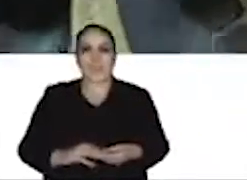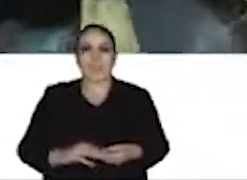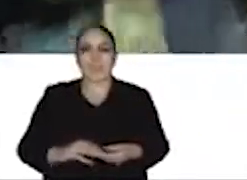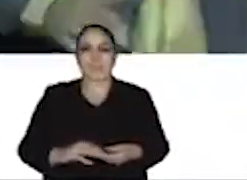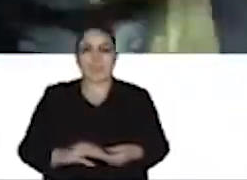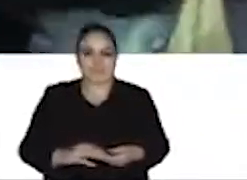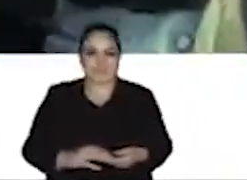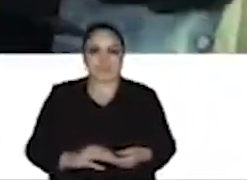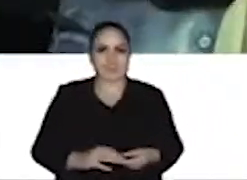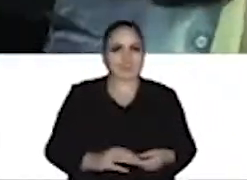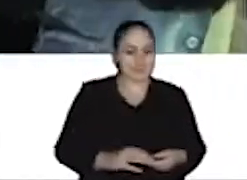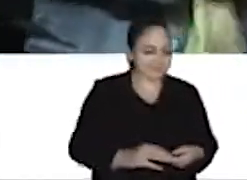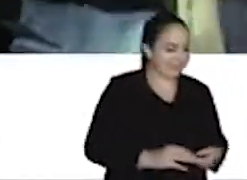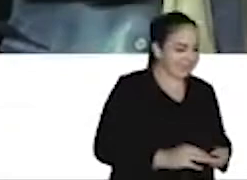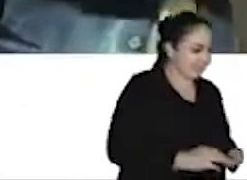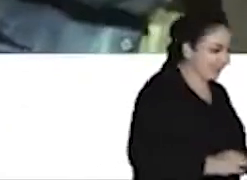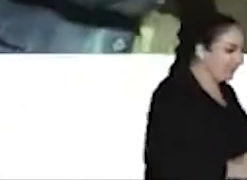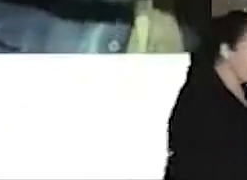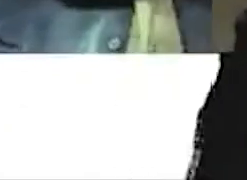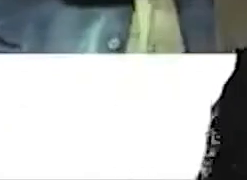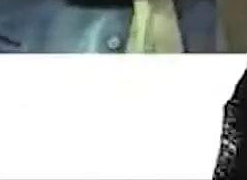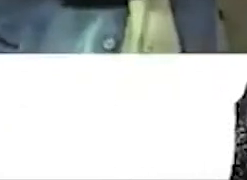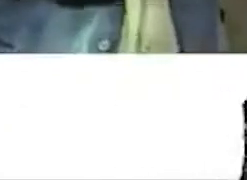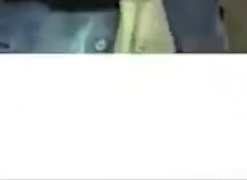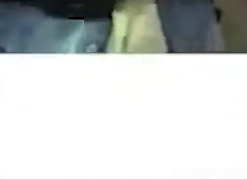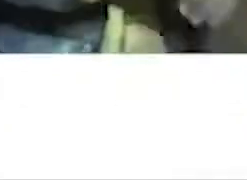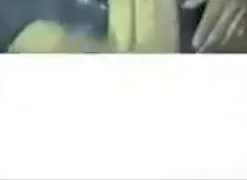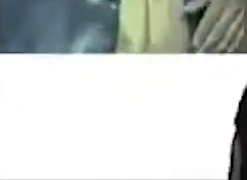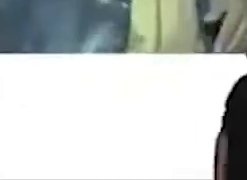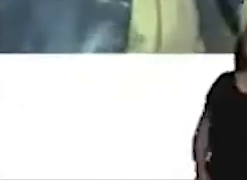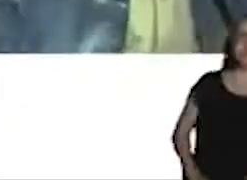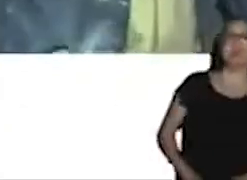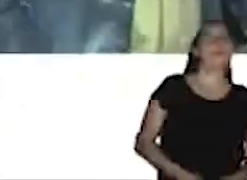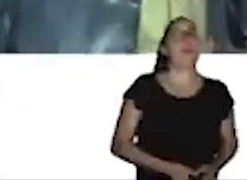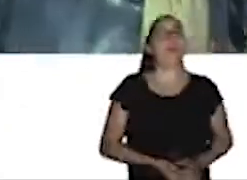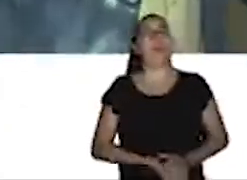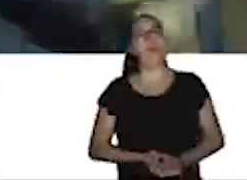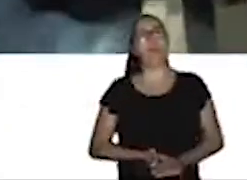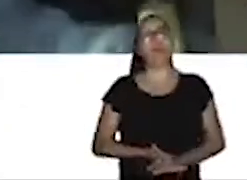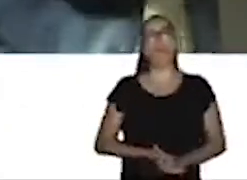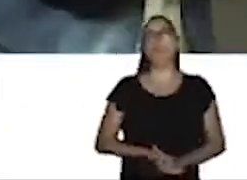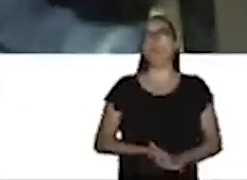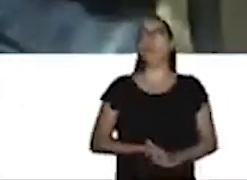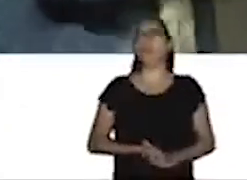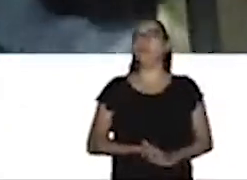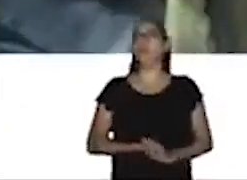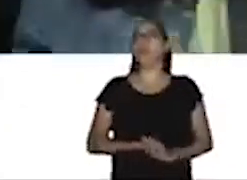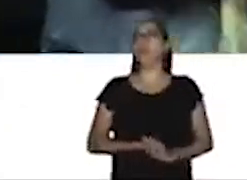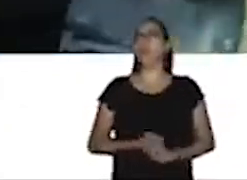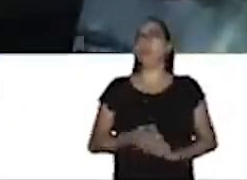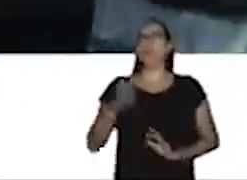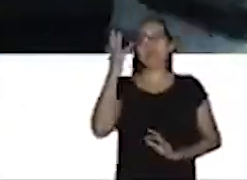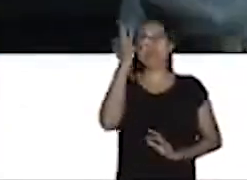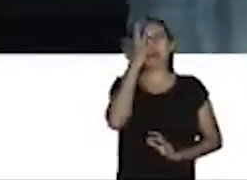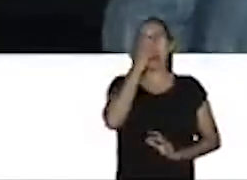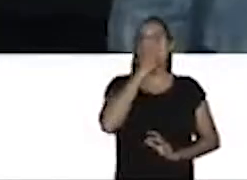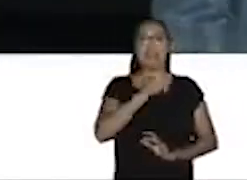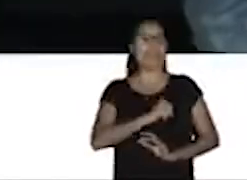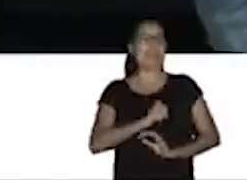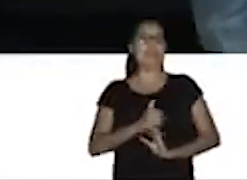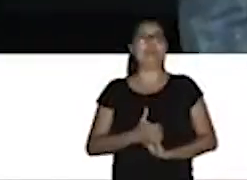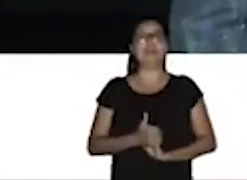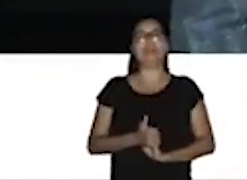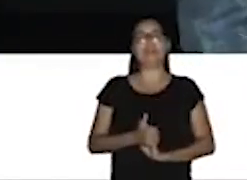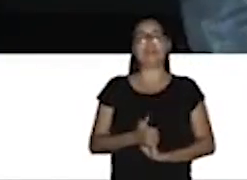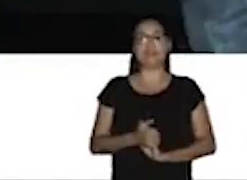Diva! Diva! Diva! Tá bom. Linda! Linda! Mita! Mita! Tá,